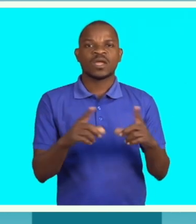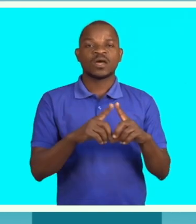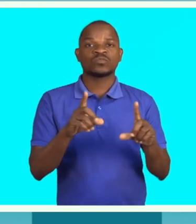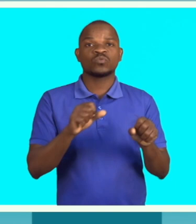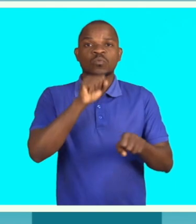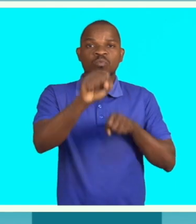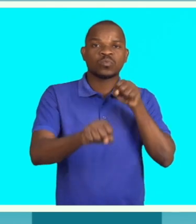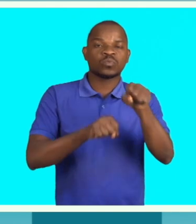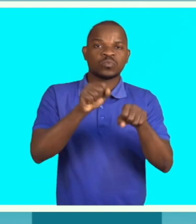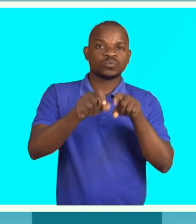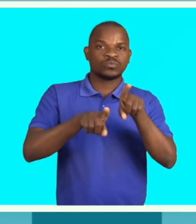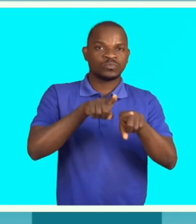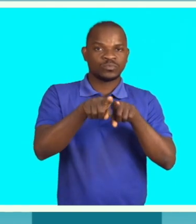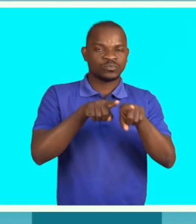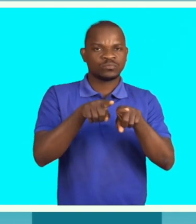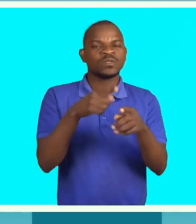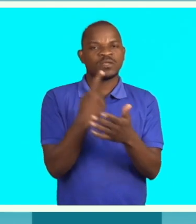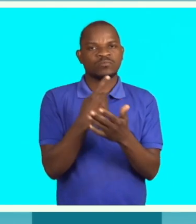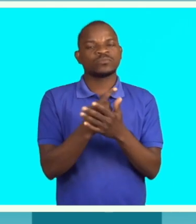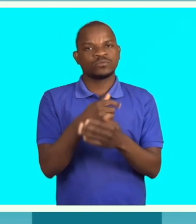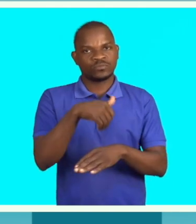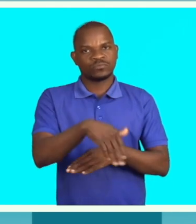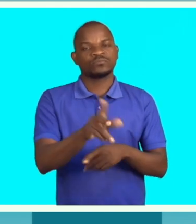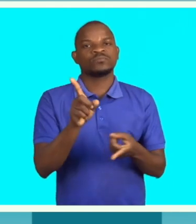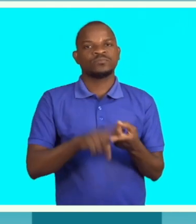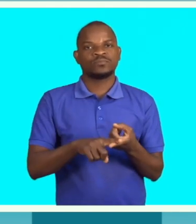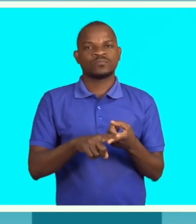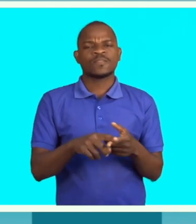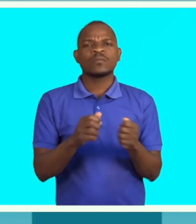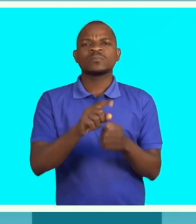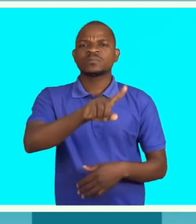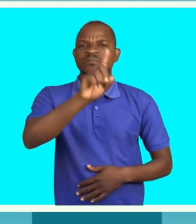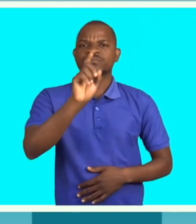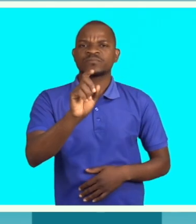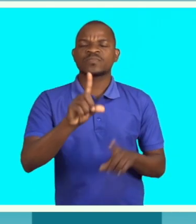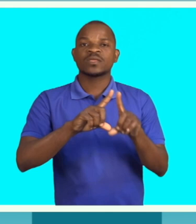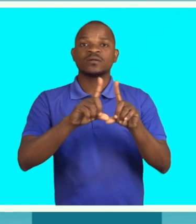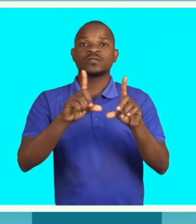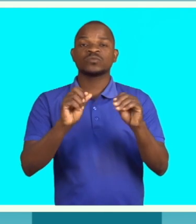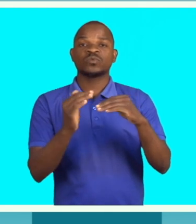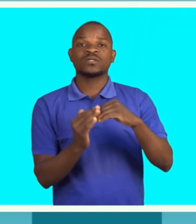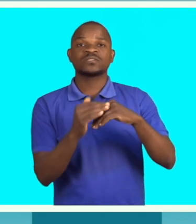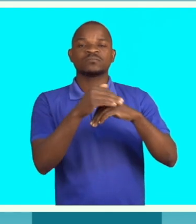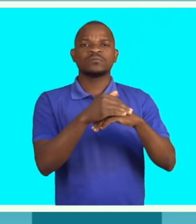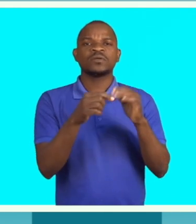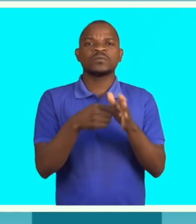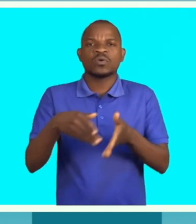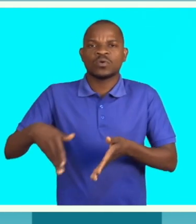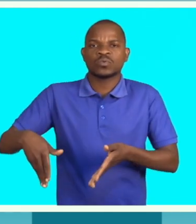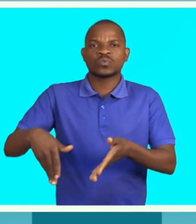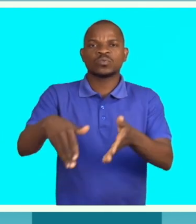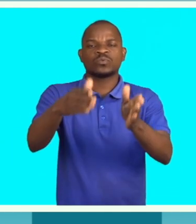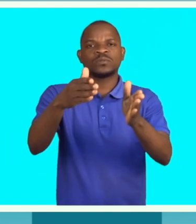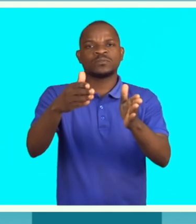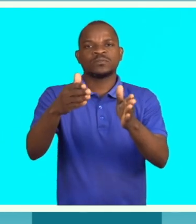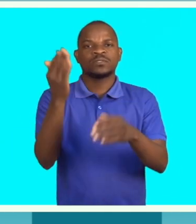deve-se trabalhar muito mais. Mas, dou graças a Deus. possibilidade do município, a nível das vias, das avenidas, aqui no município do